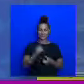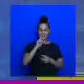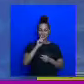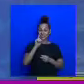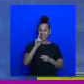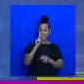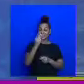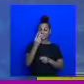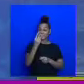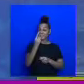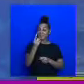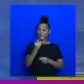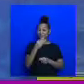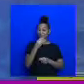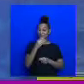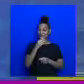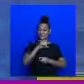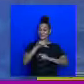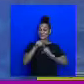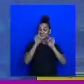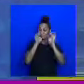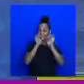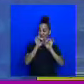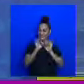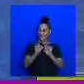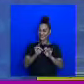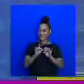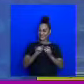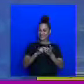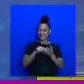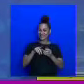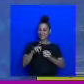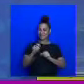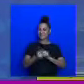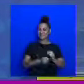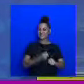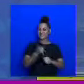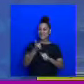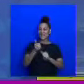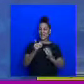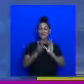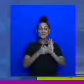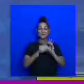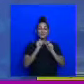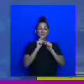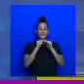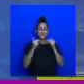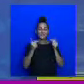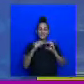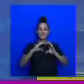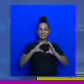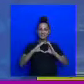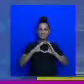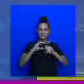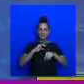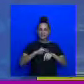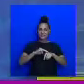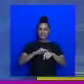Dia 31 de dezembro tem sorteio especial da Mega da Virada. Aposte e boa sorte. Bola